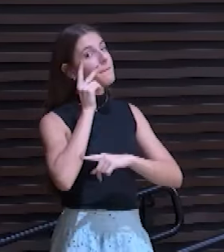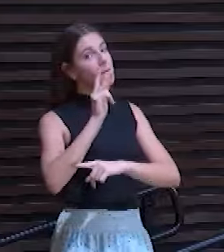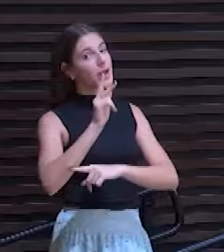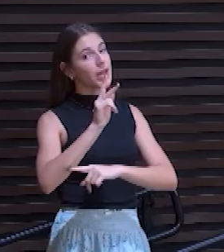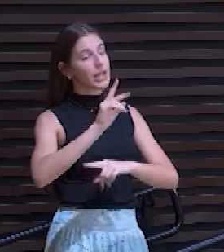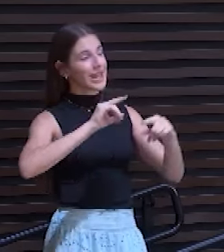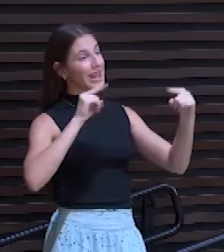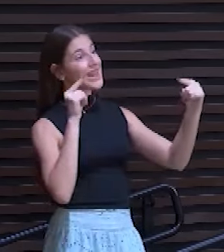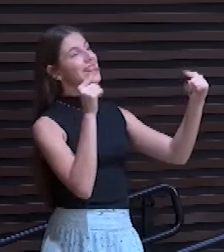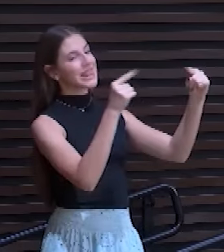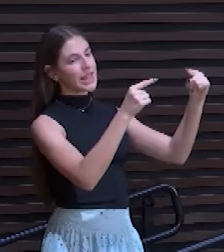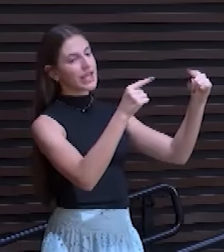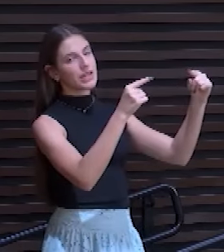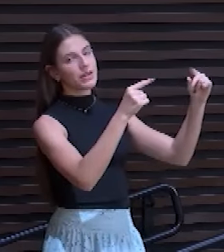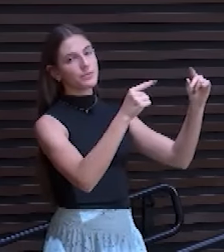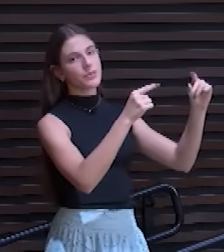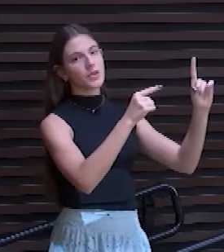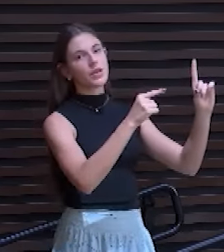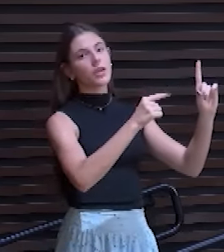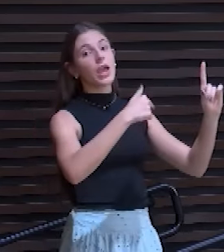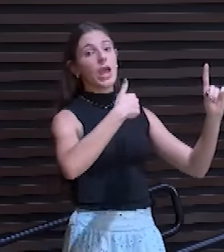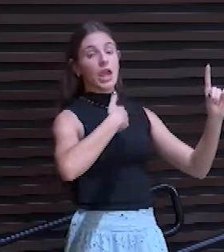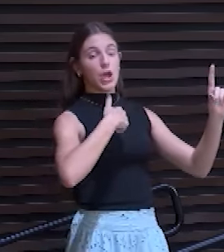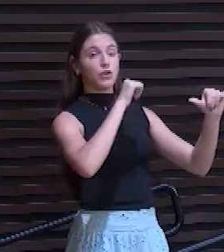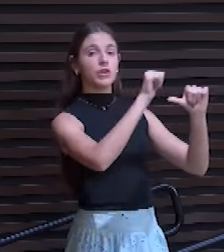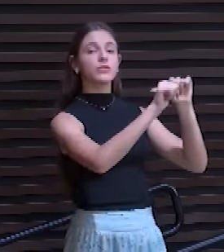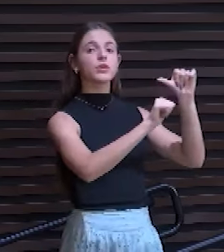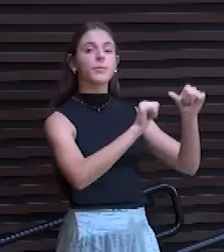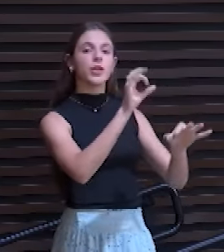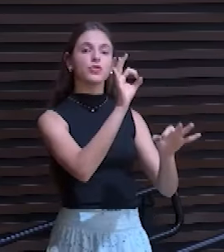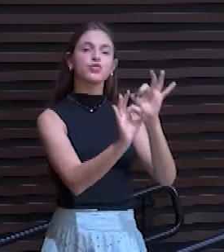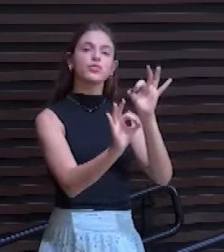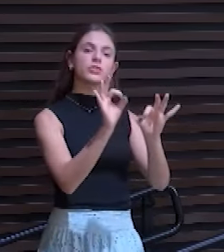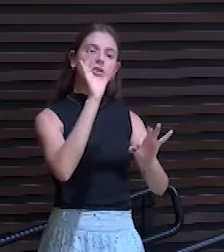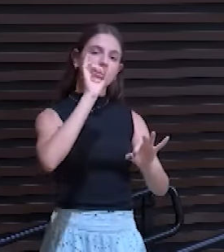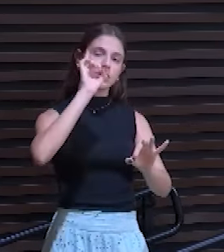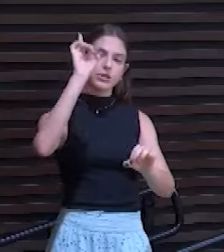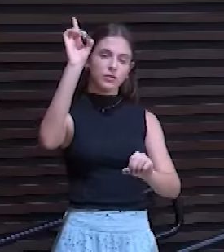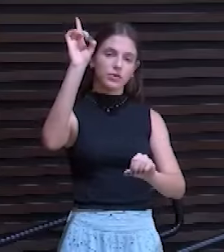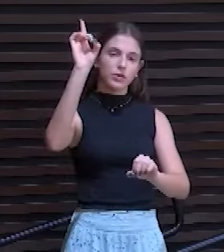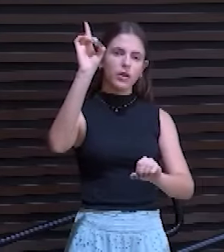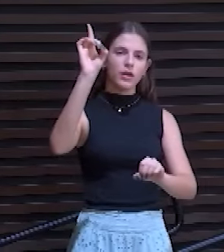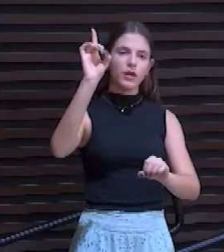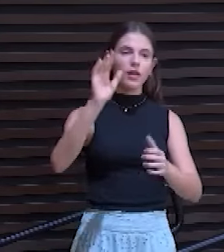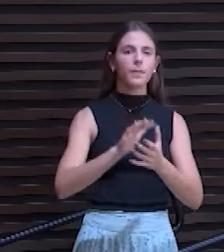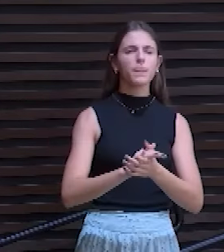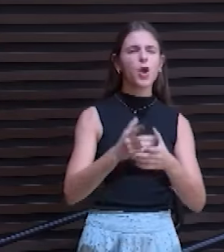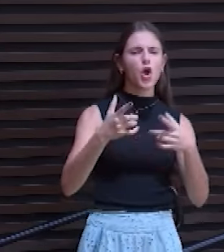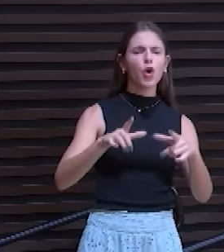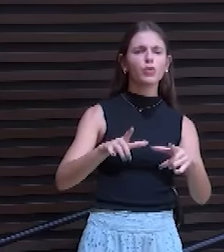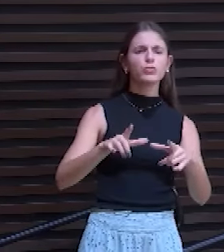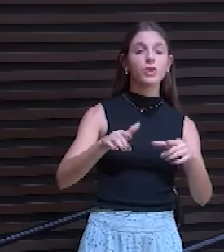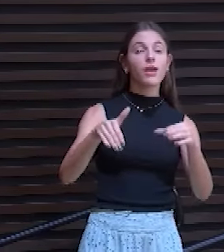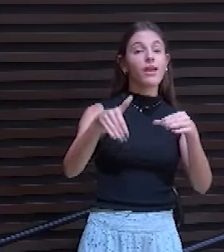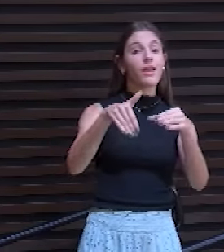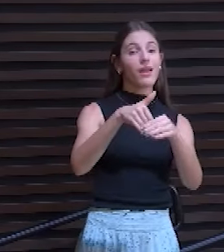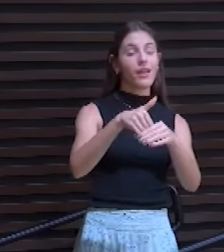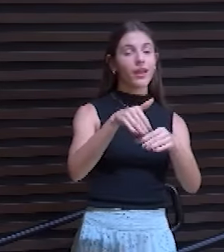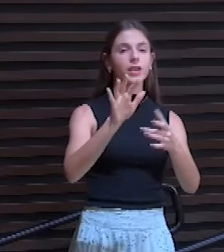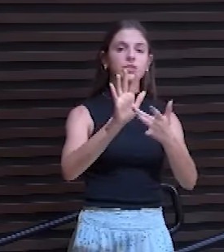nele eu fosse feito justiça de Deus. Aonde que Deus nos fez justiça de Deus? Nele. Nele